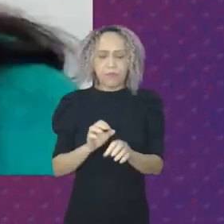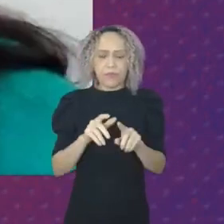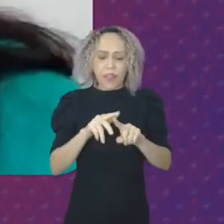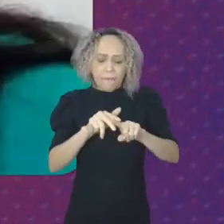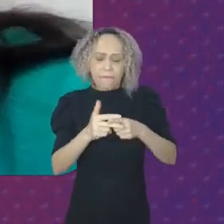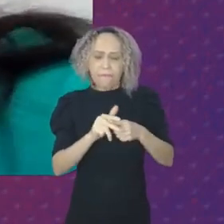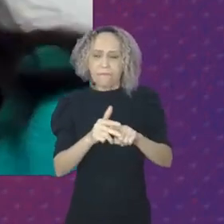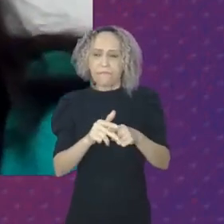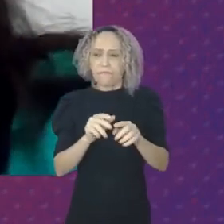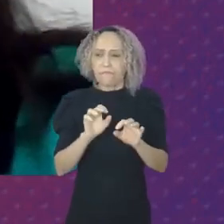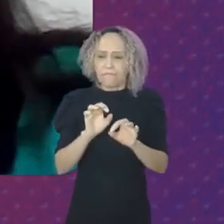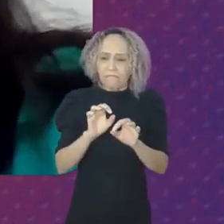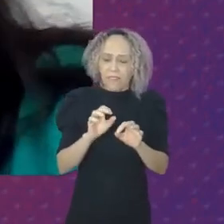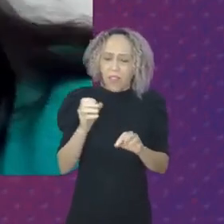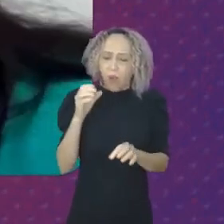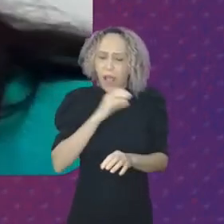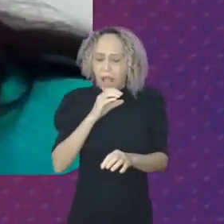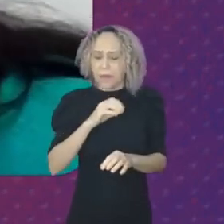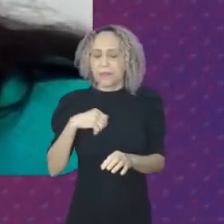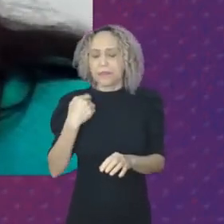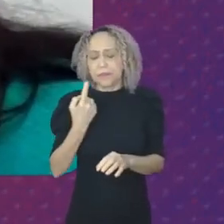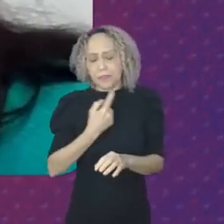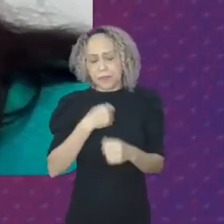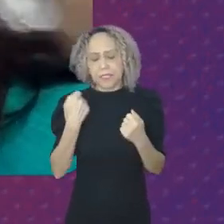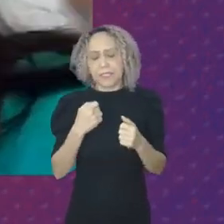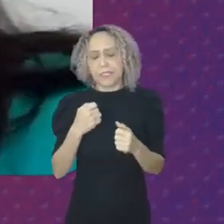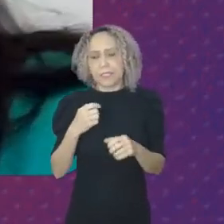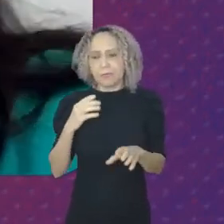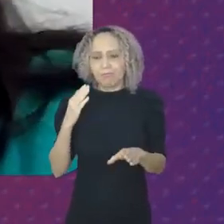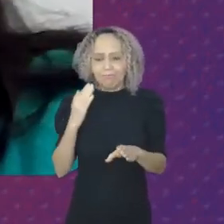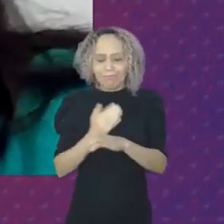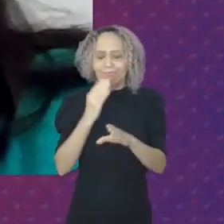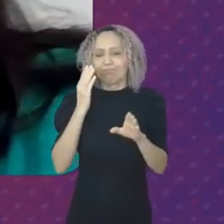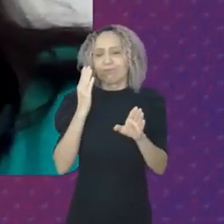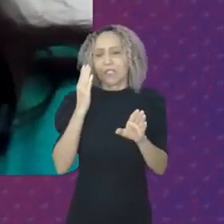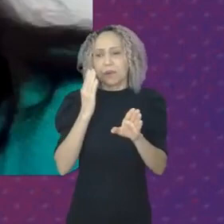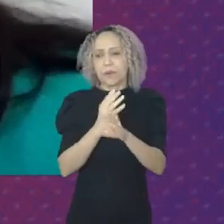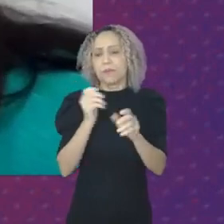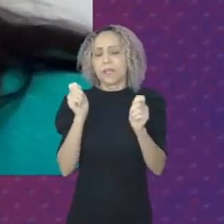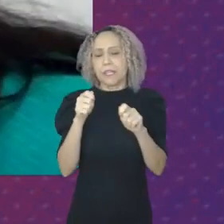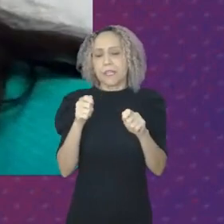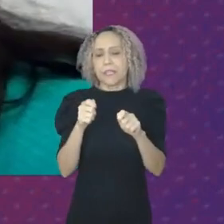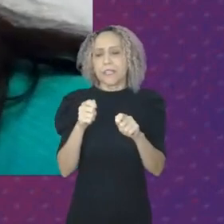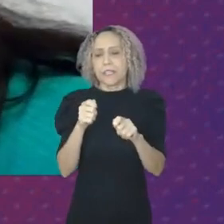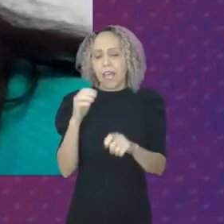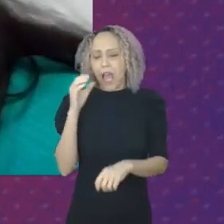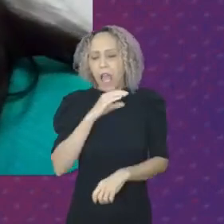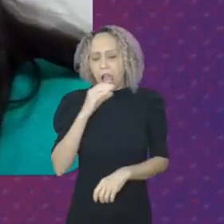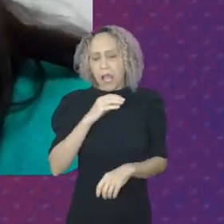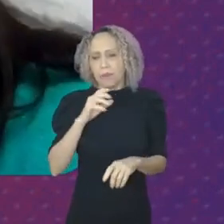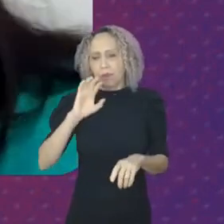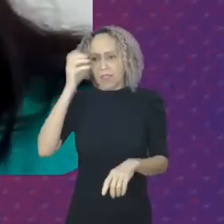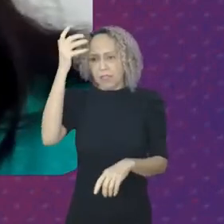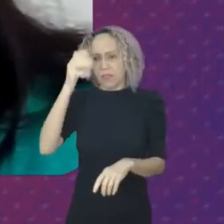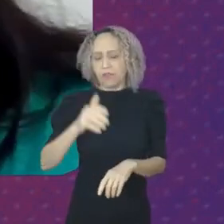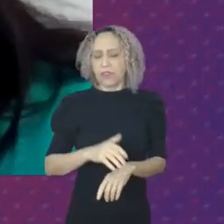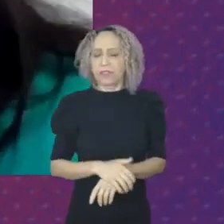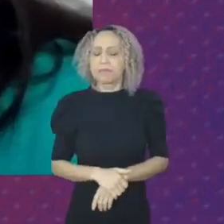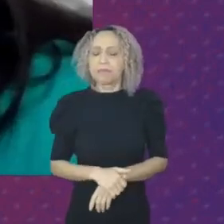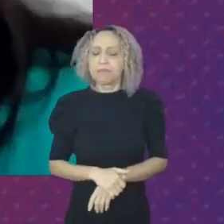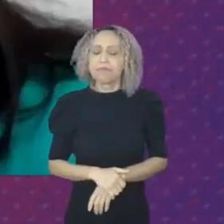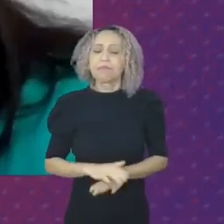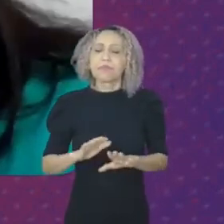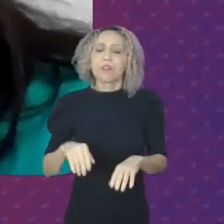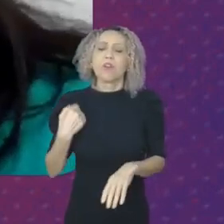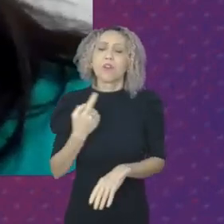reestruturação imediata, que nós identificamos o que precisaria ser feito de imediato, nós estabelecemos